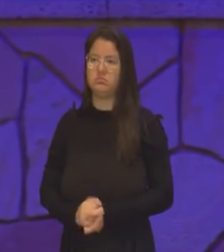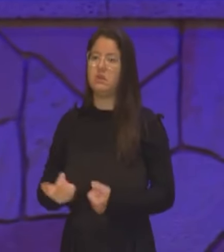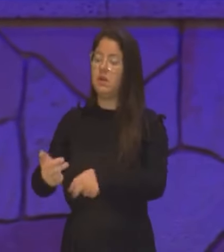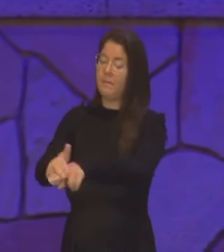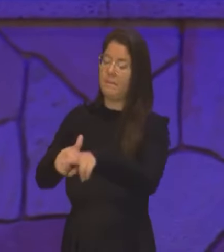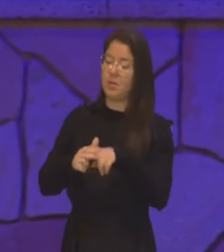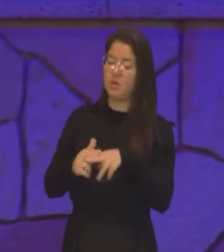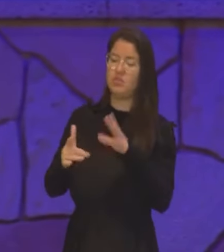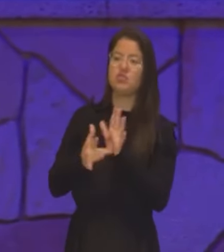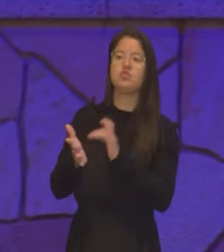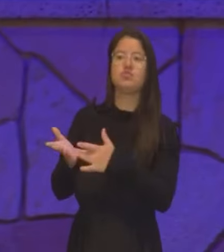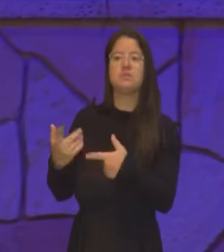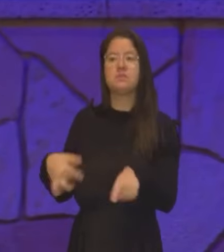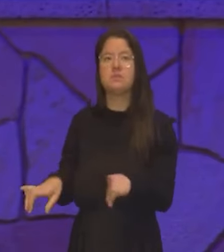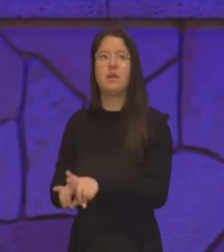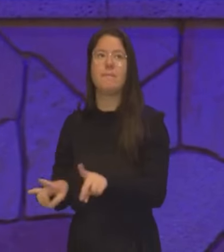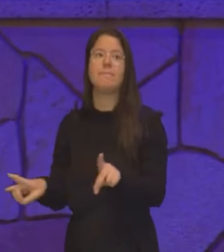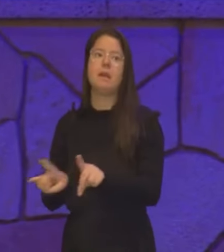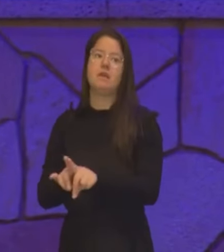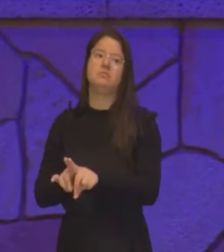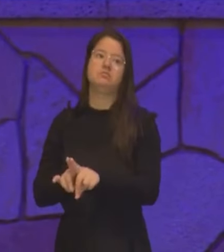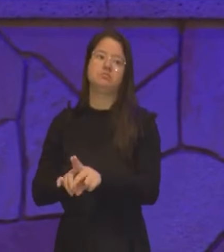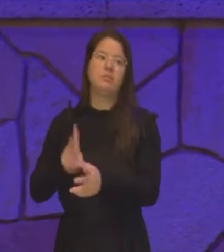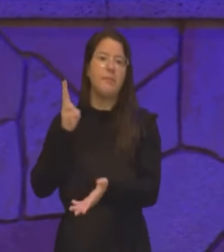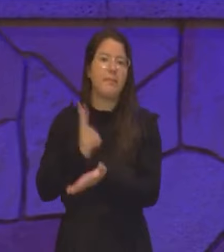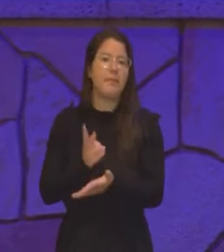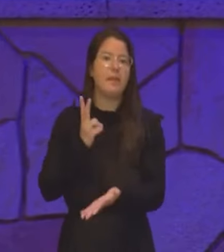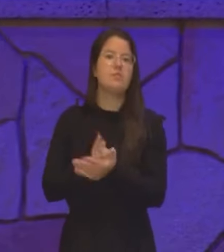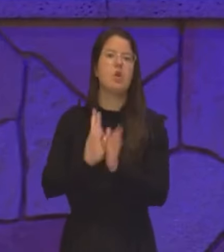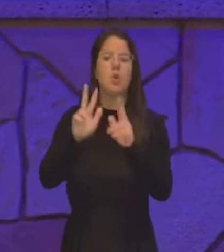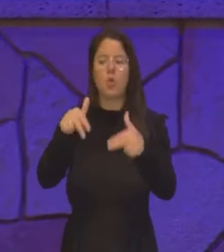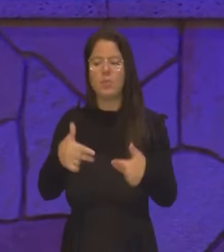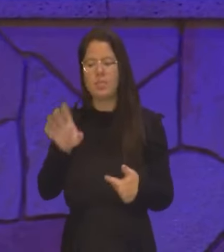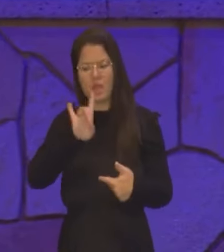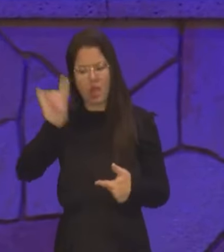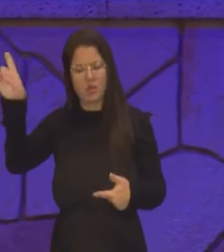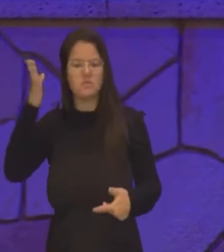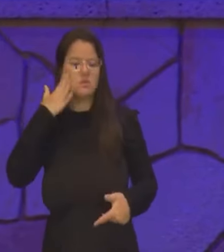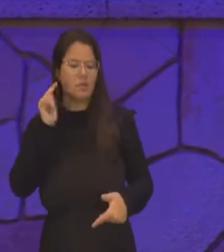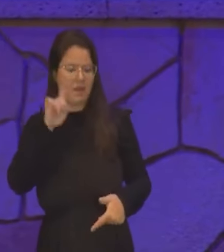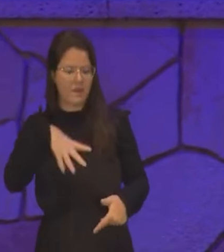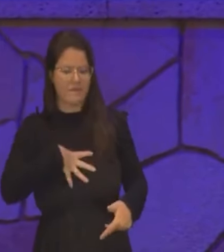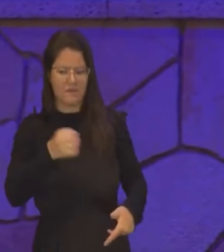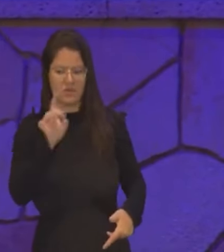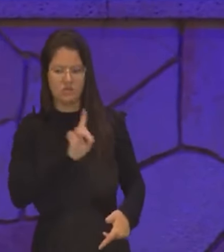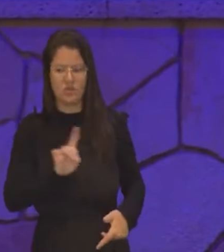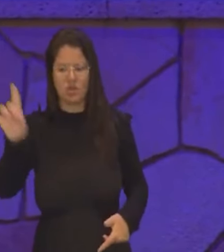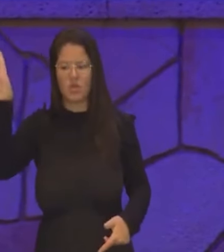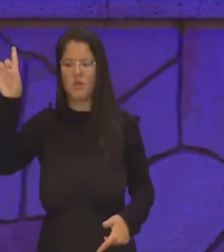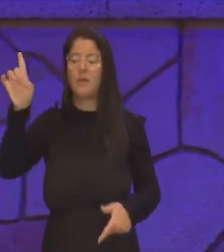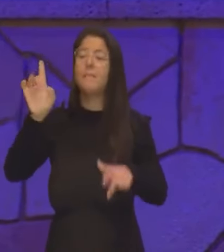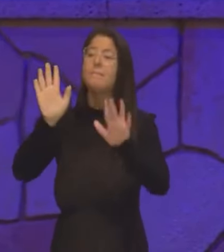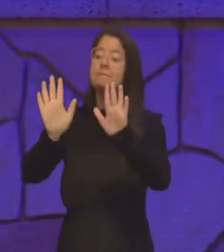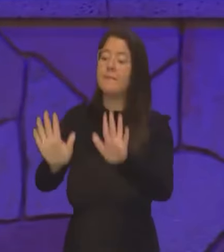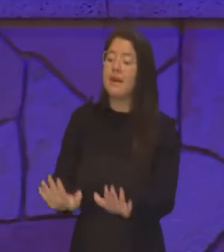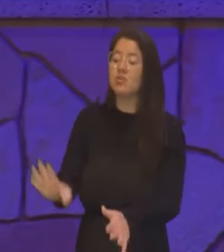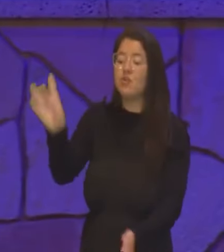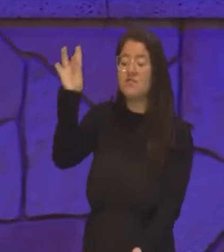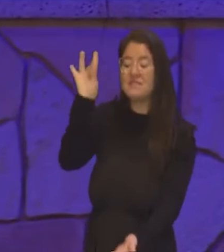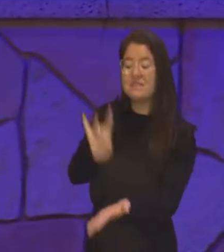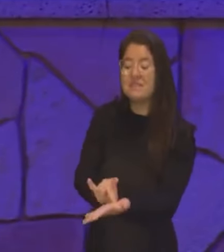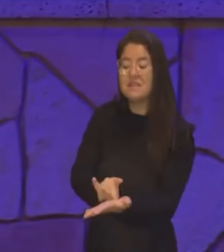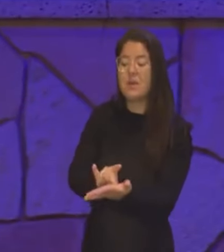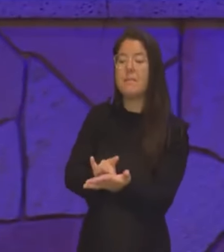Por isso Jesus também, embora sendo reconhecido por Deus como Filho de Deus, veio ao mundo, mas